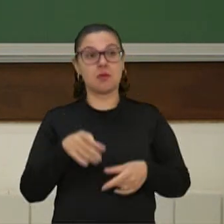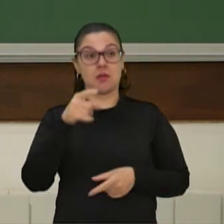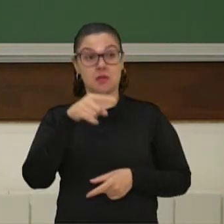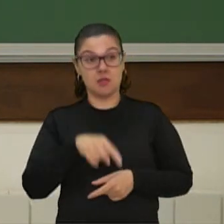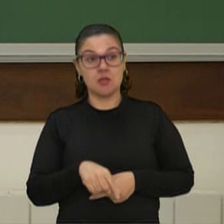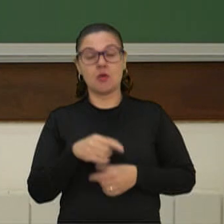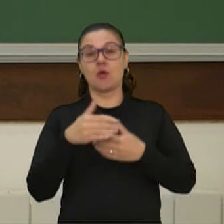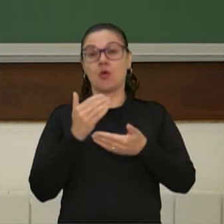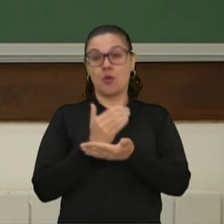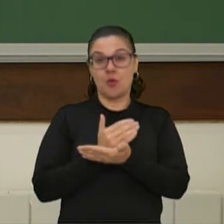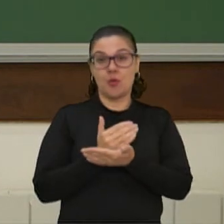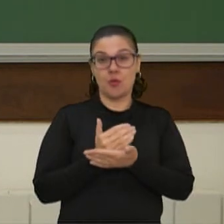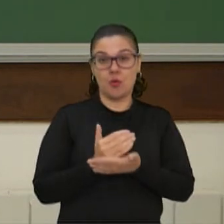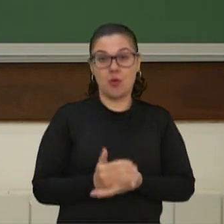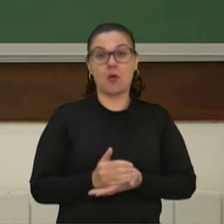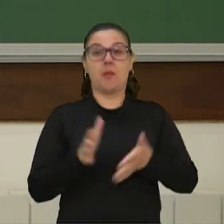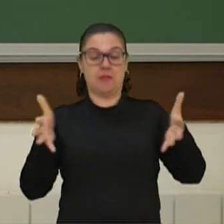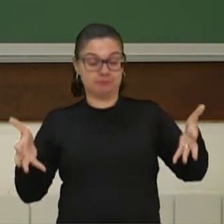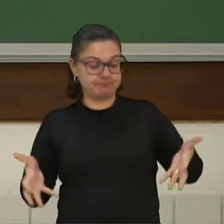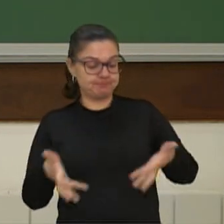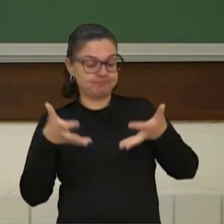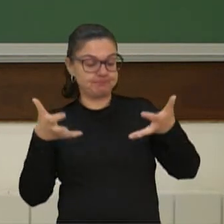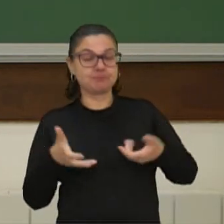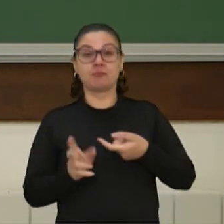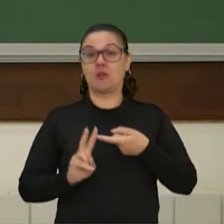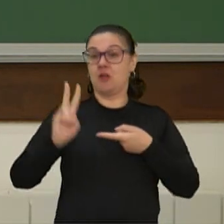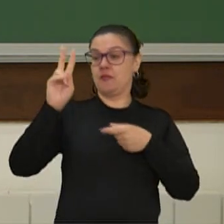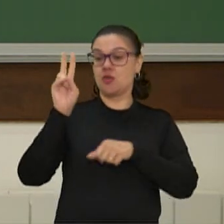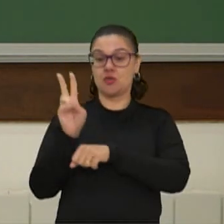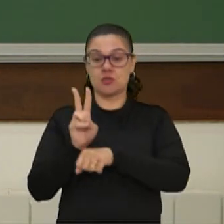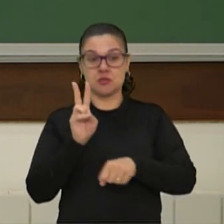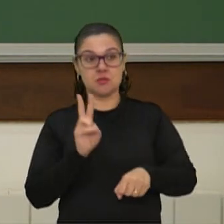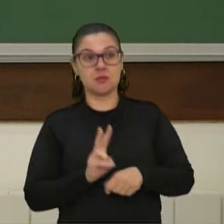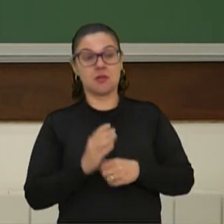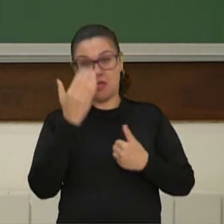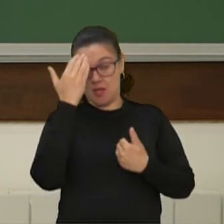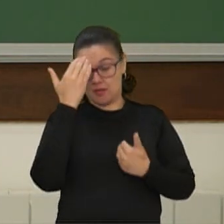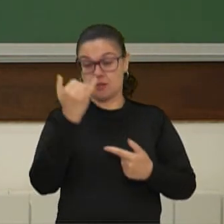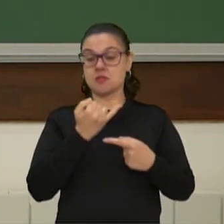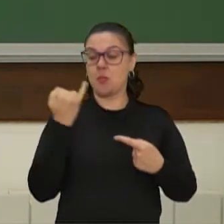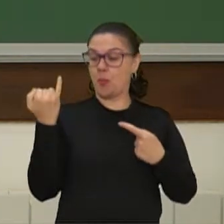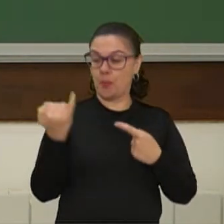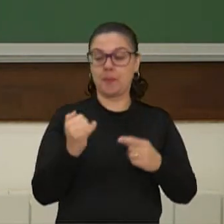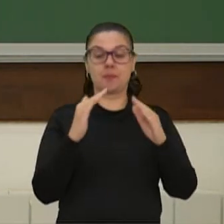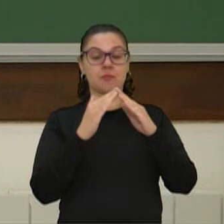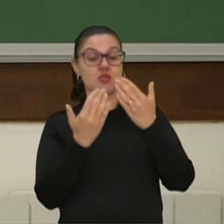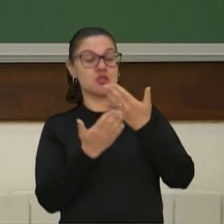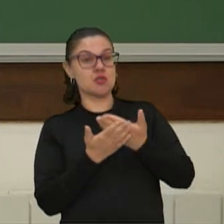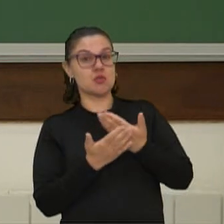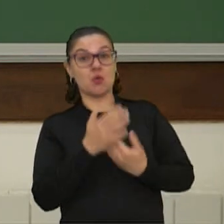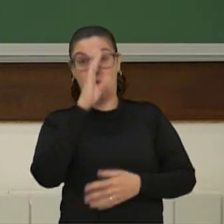eu inicio aqui uma campanha de valorização e reconhecimento da importância da escola para a